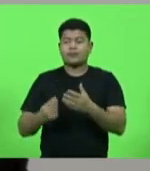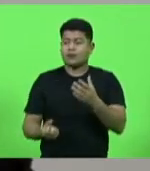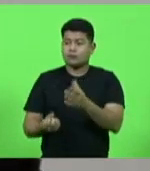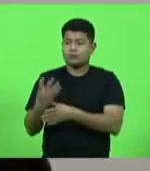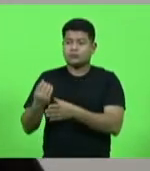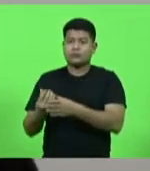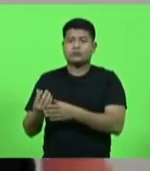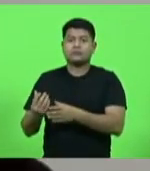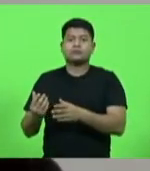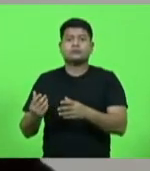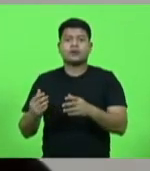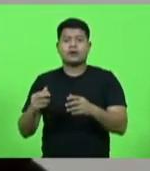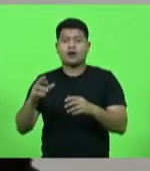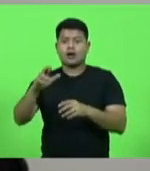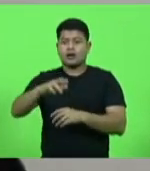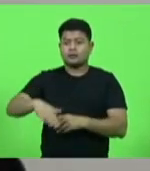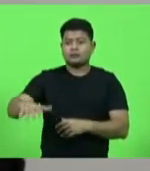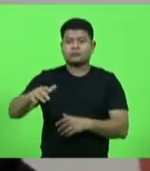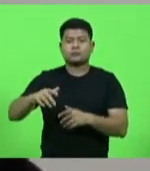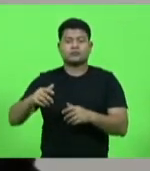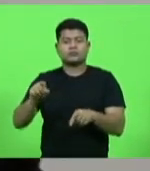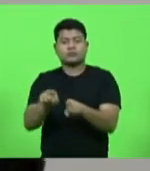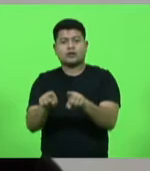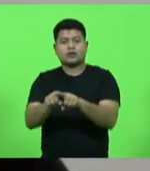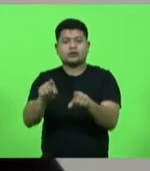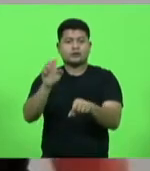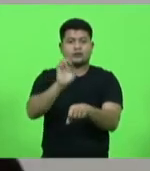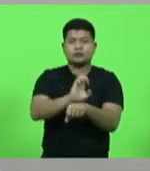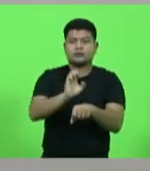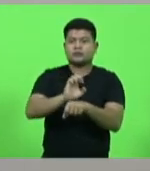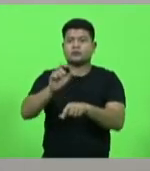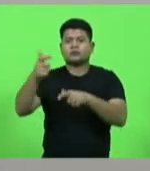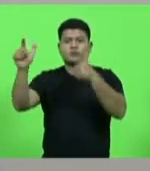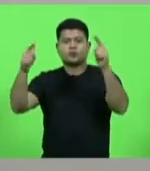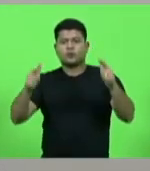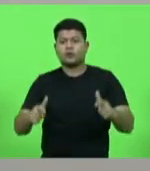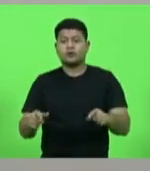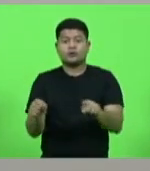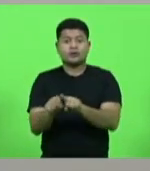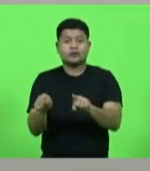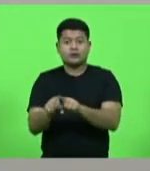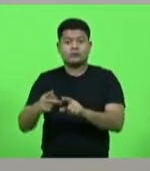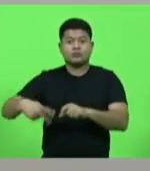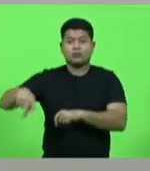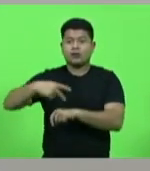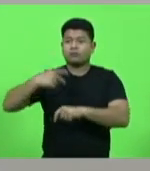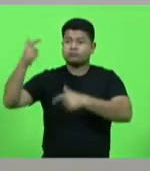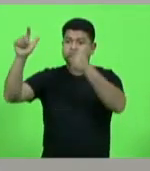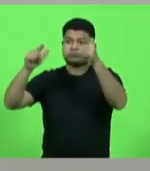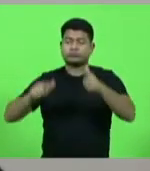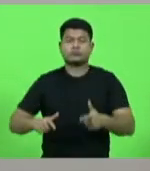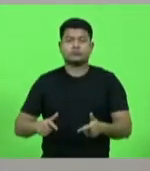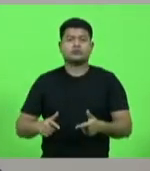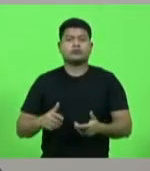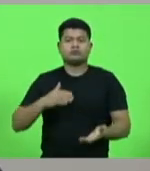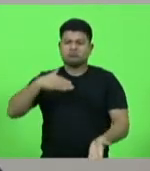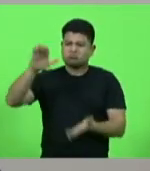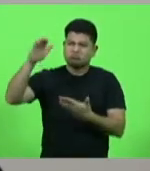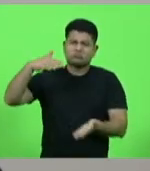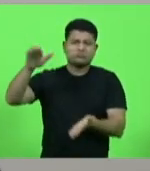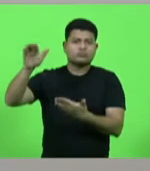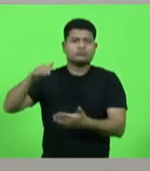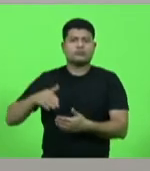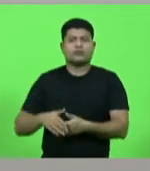para outras regiões, outros estados e outros países desse nosso mundo. É preciso que se